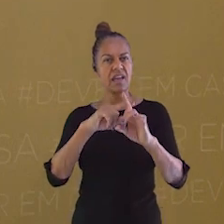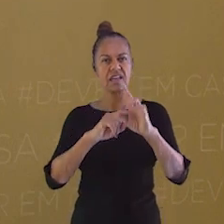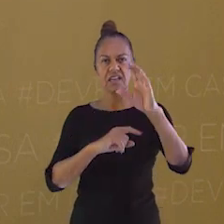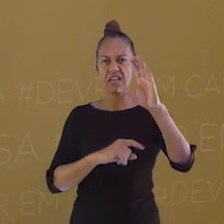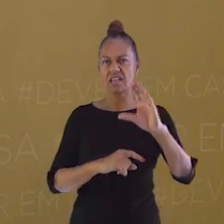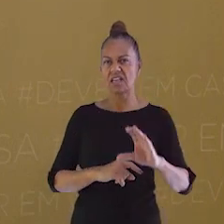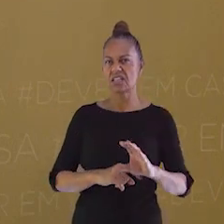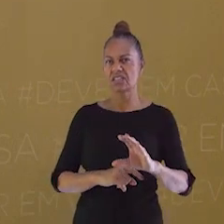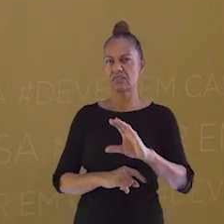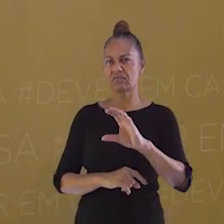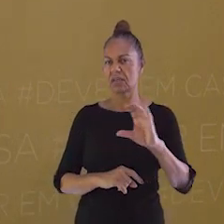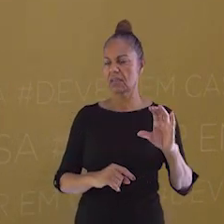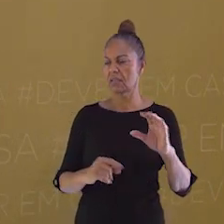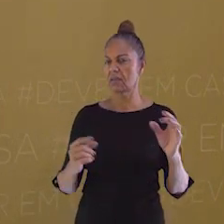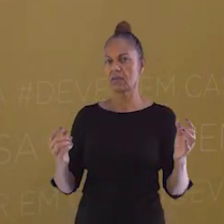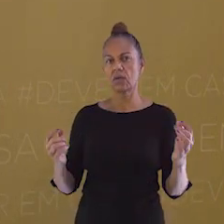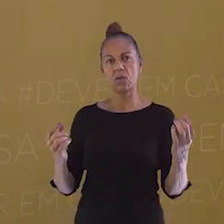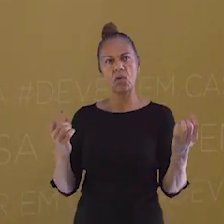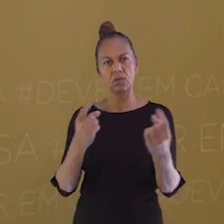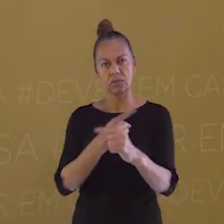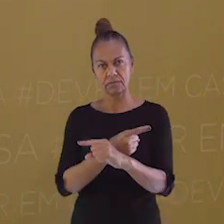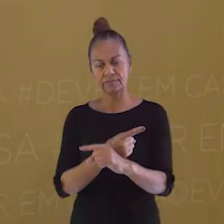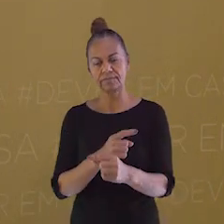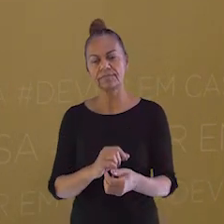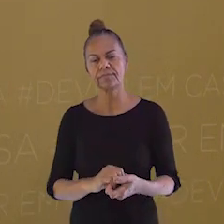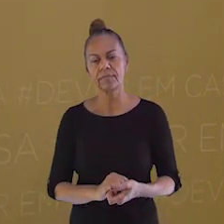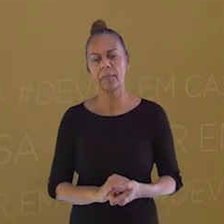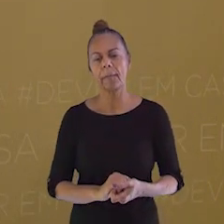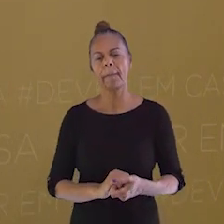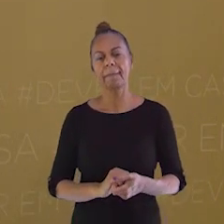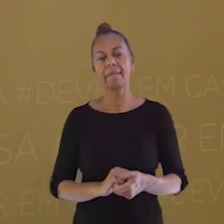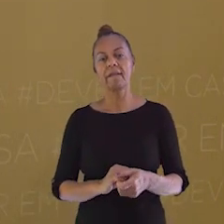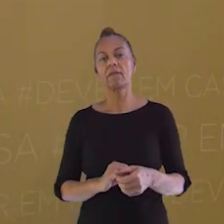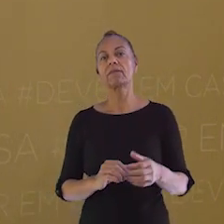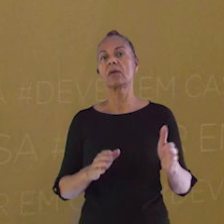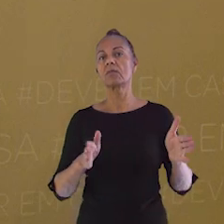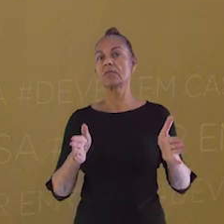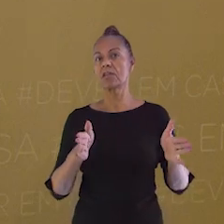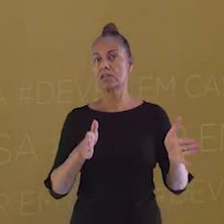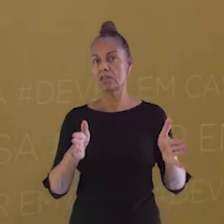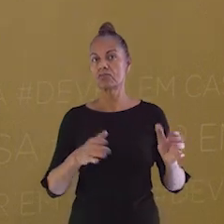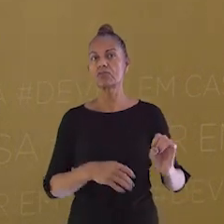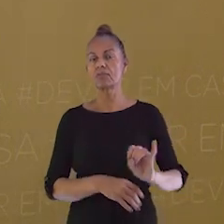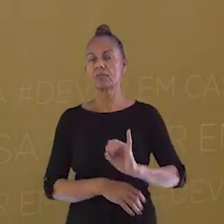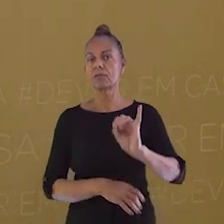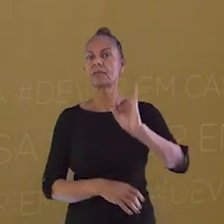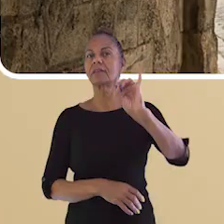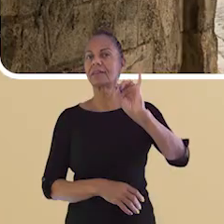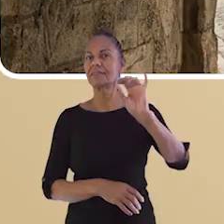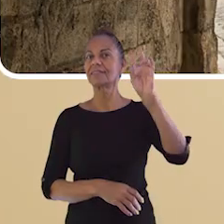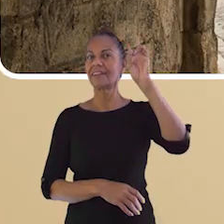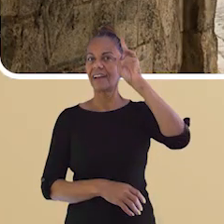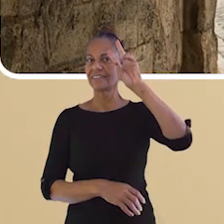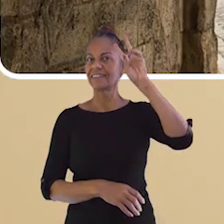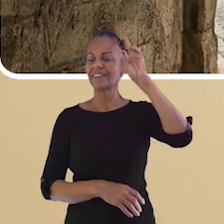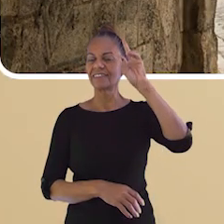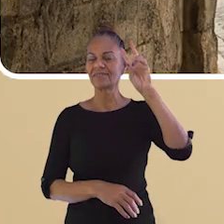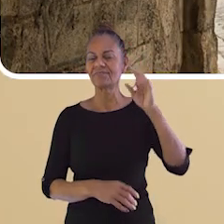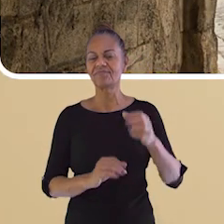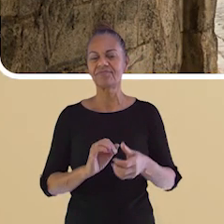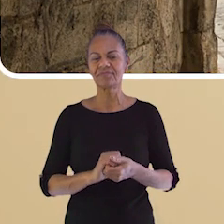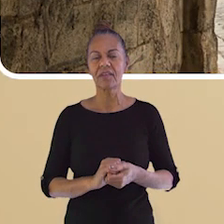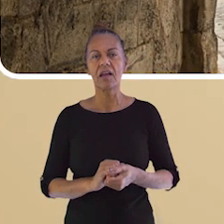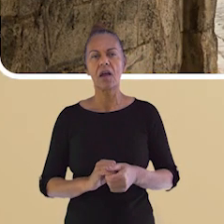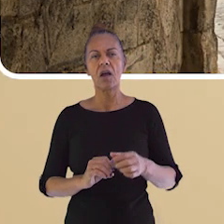Portanto, nós notamos uma grande quebra de paradigma entre esses dois períodos importantes da história. Enquanto os